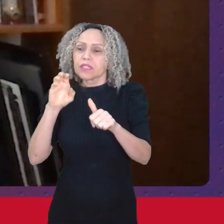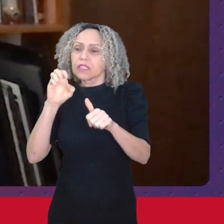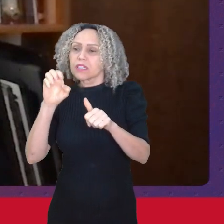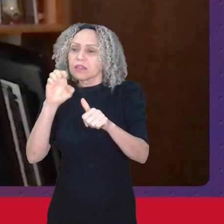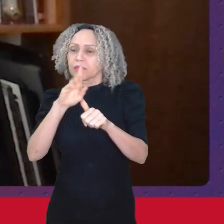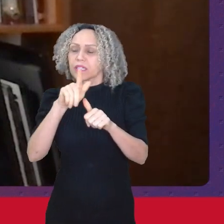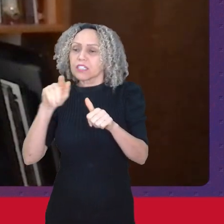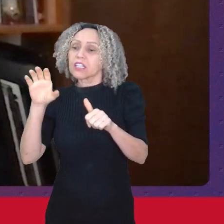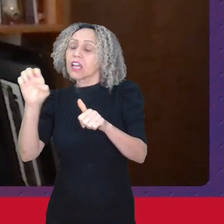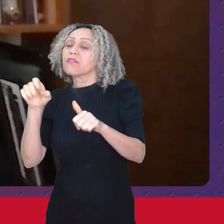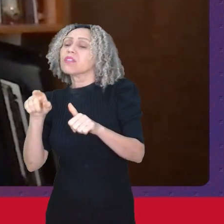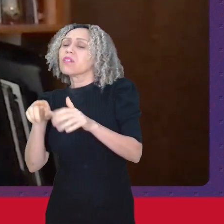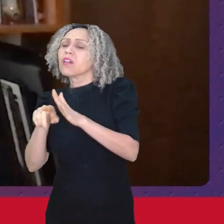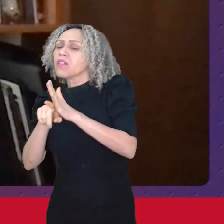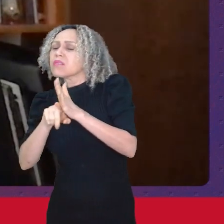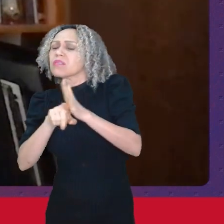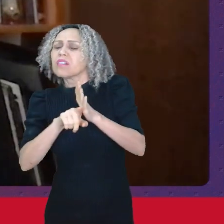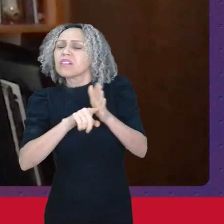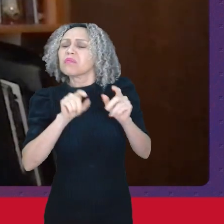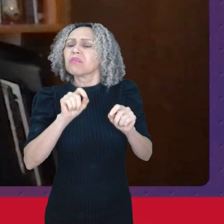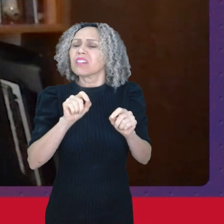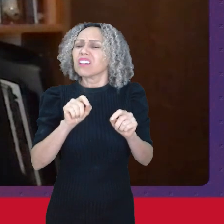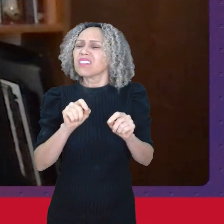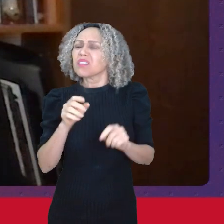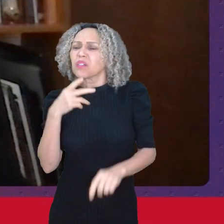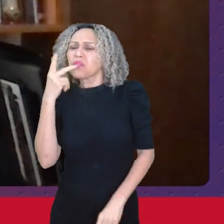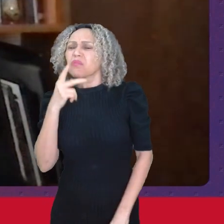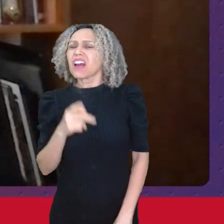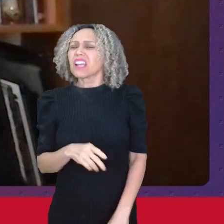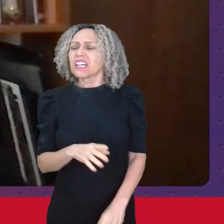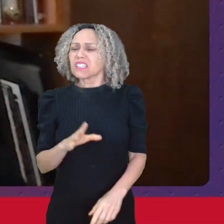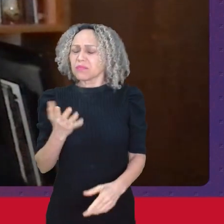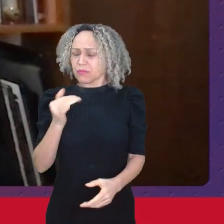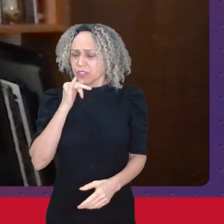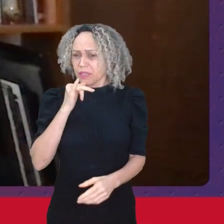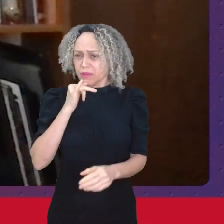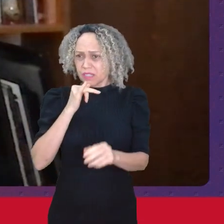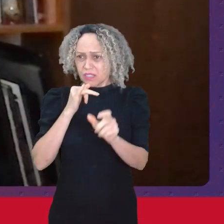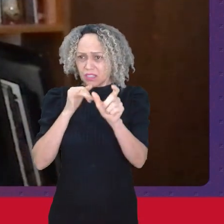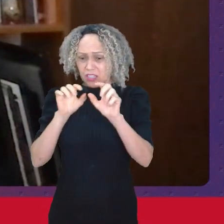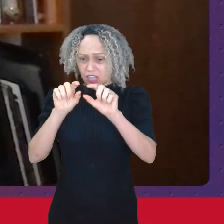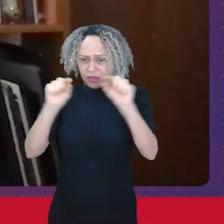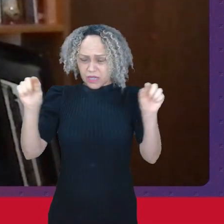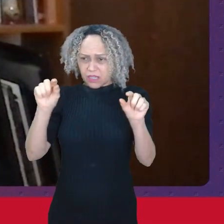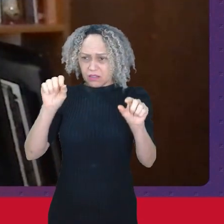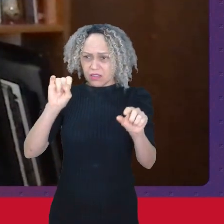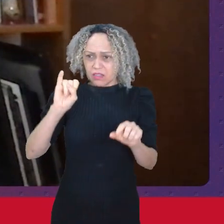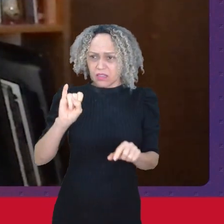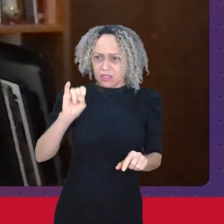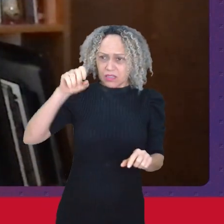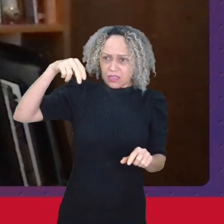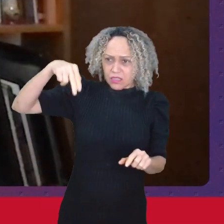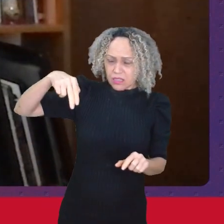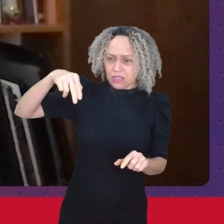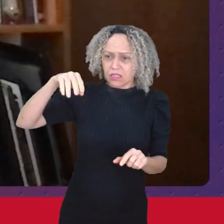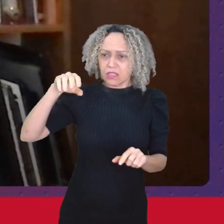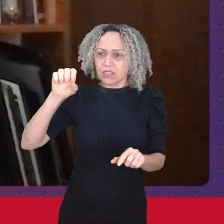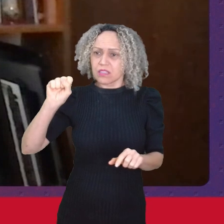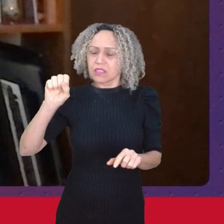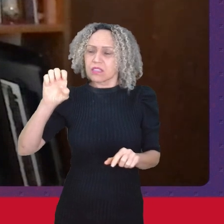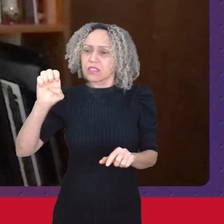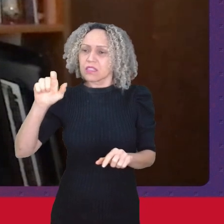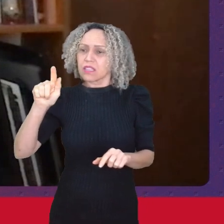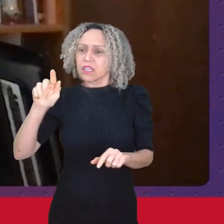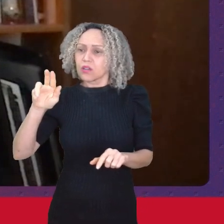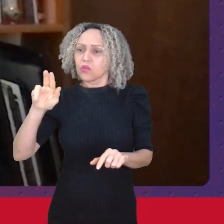insegurança alimentar. Por que eu fico falando de insegurança alimentar e não de fome? Porque não é só quem está passando fome, quem não está